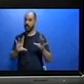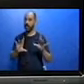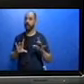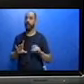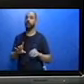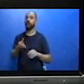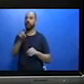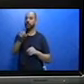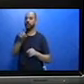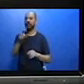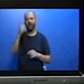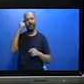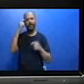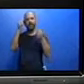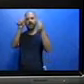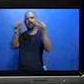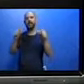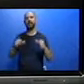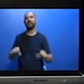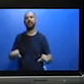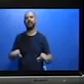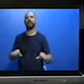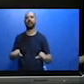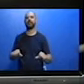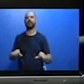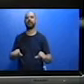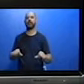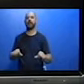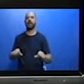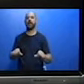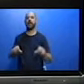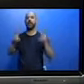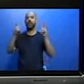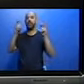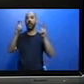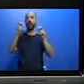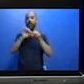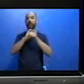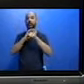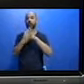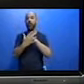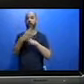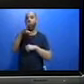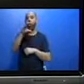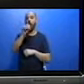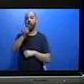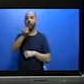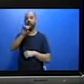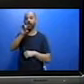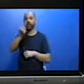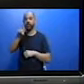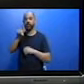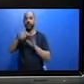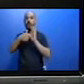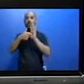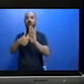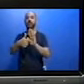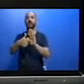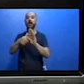mensagem de esperança sobre a pandemia com vídeo 19 para toda a nossa cidade de